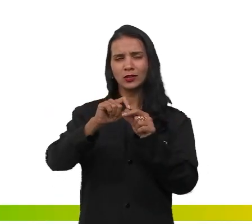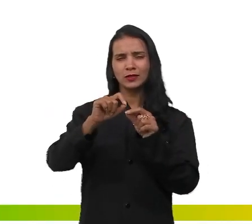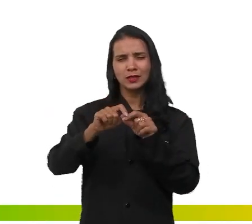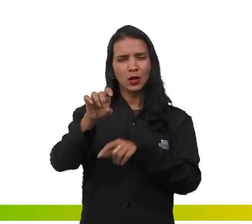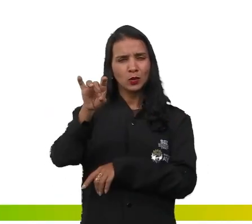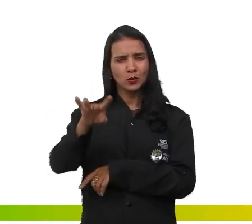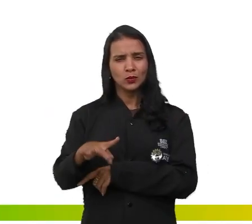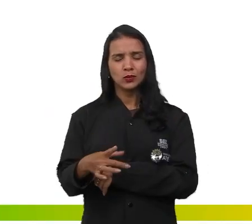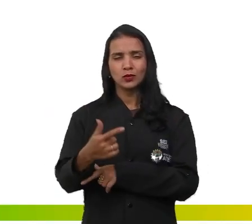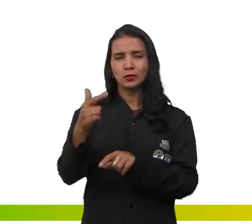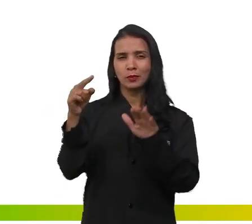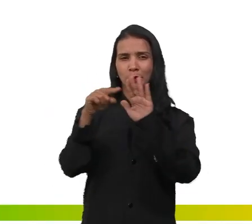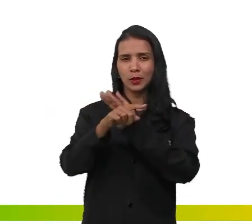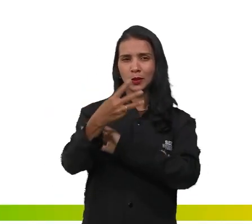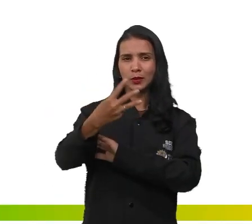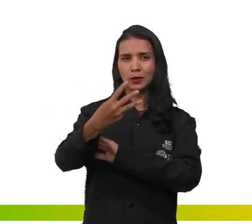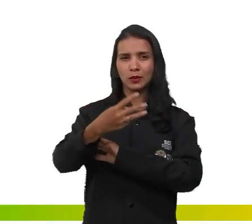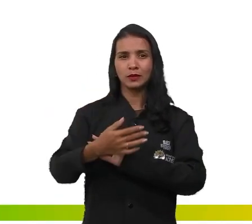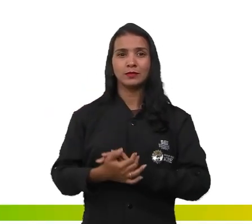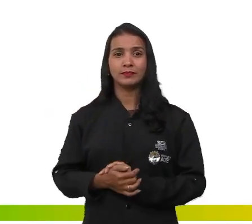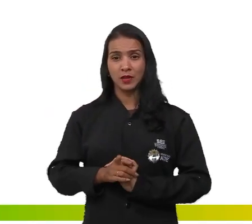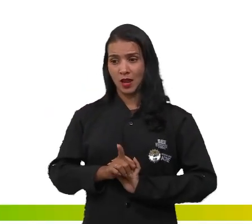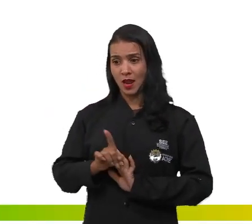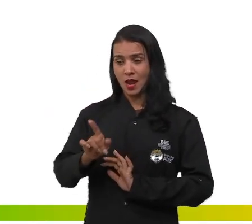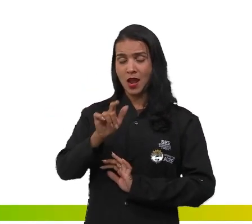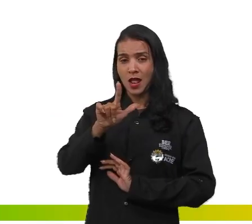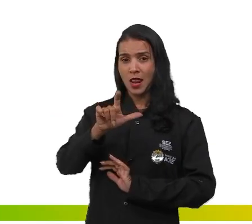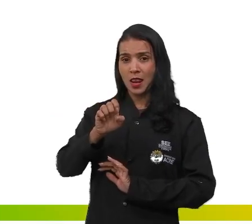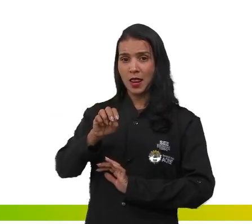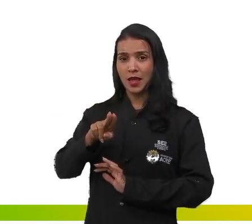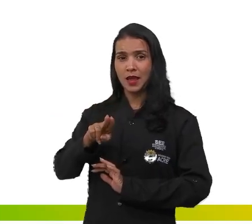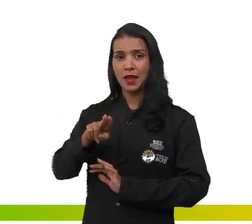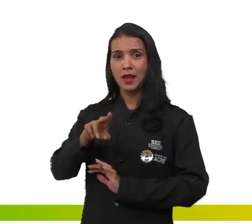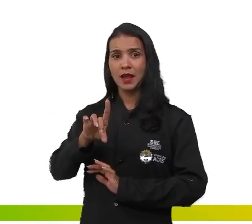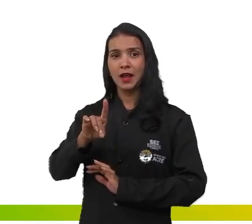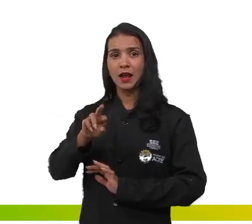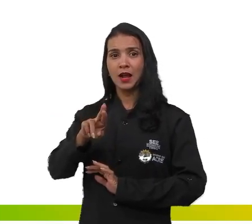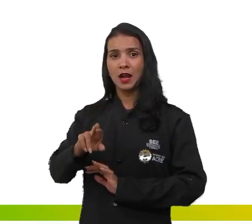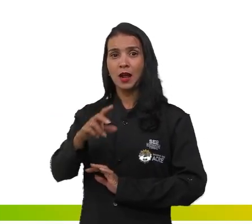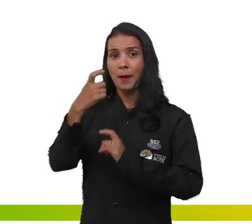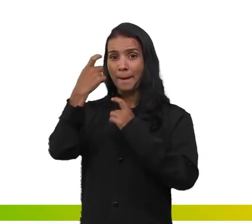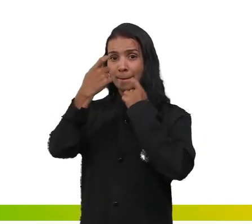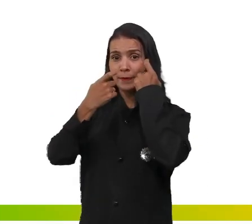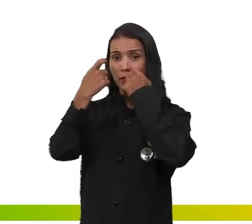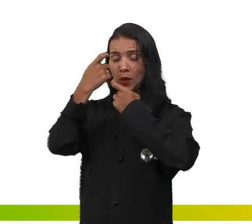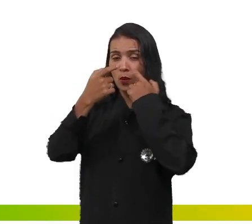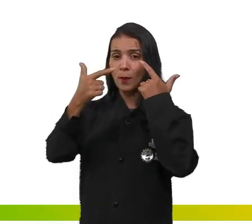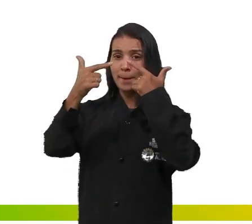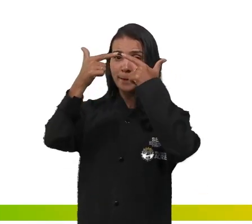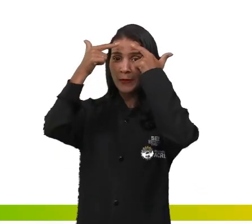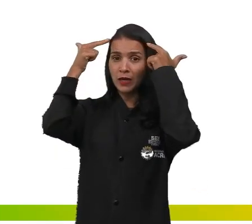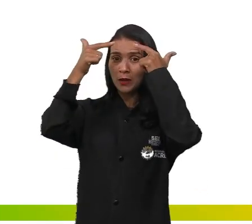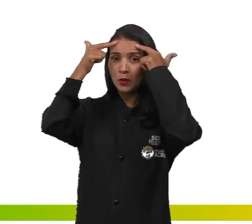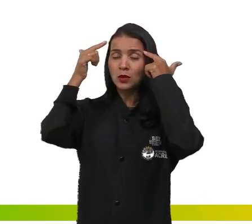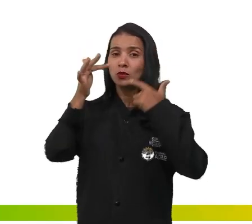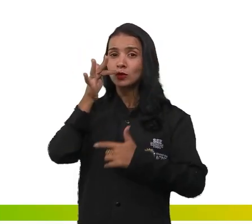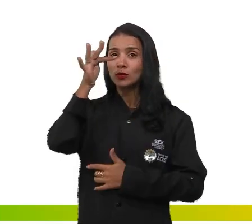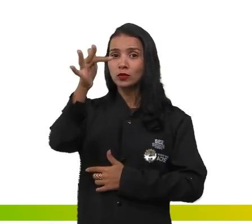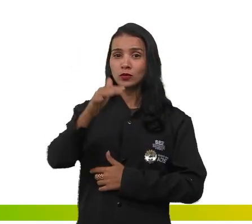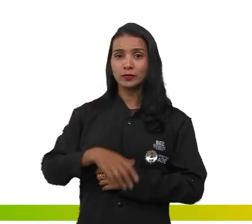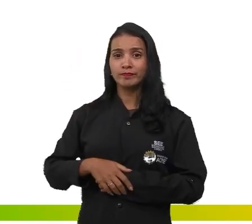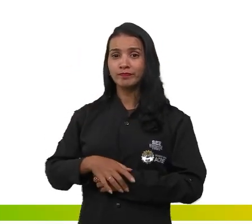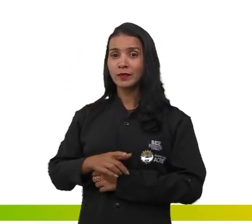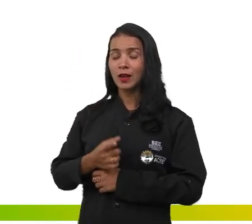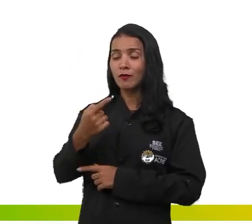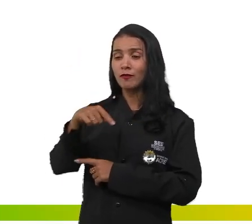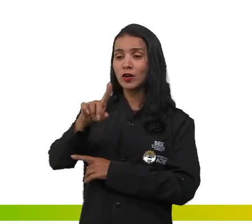atenção. Leandro, preocupado com a possibilidade de vir a ser calvo, consultou um amigo que estava estudando